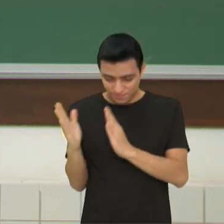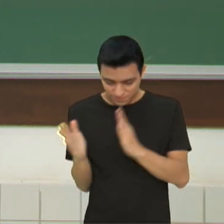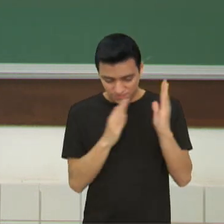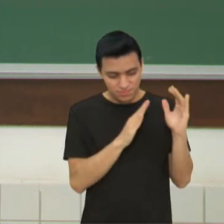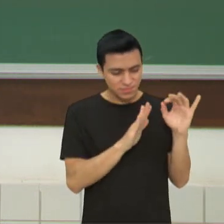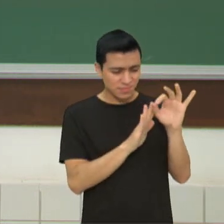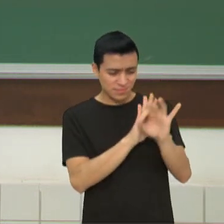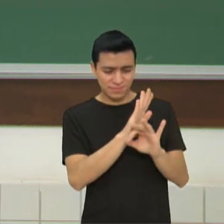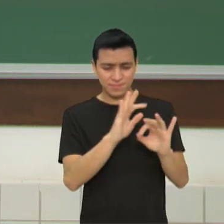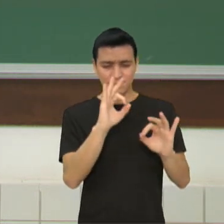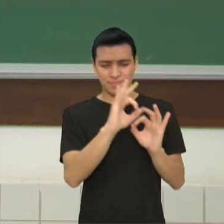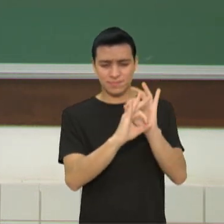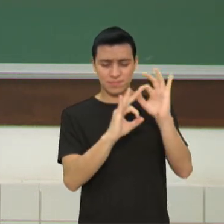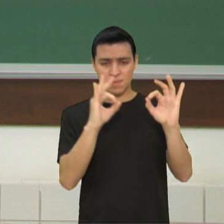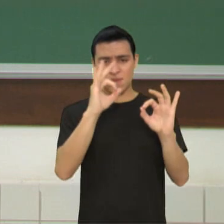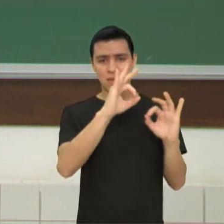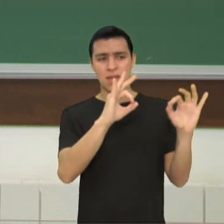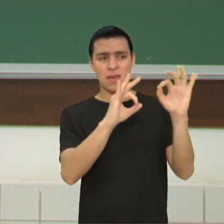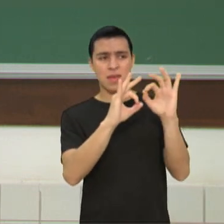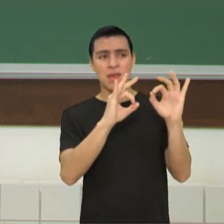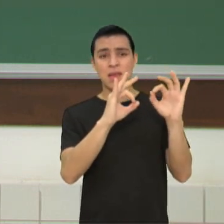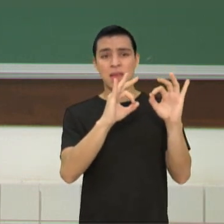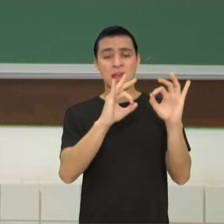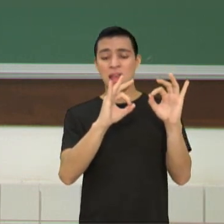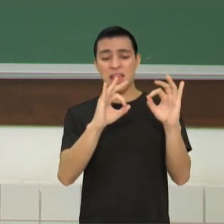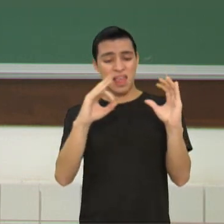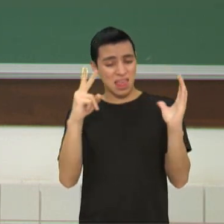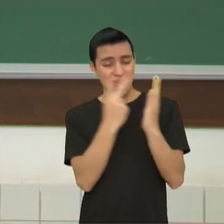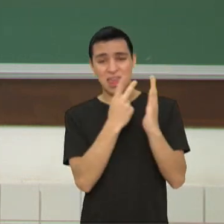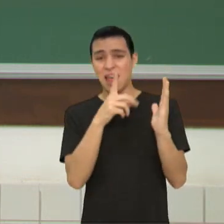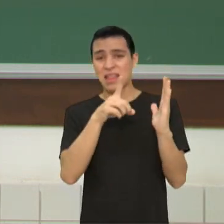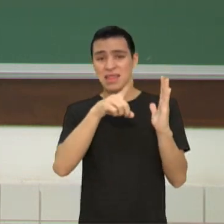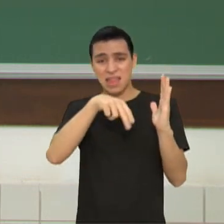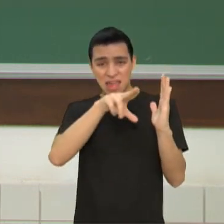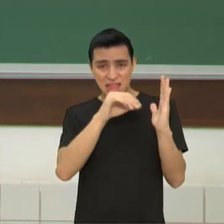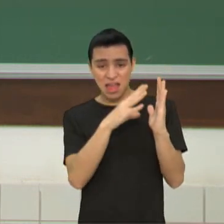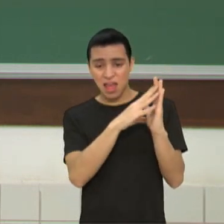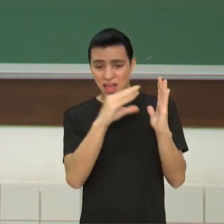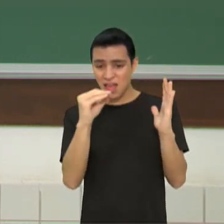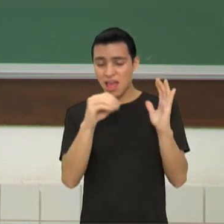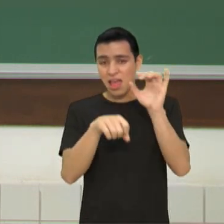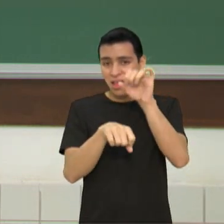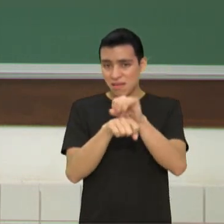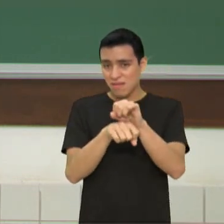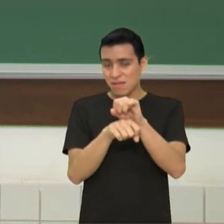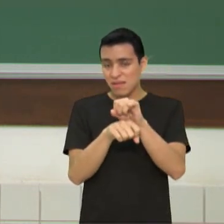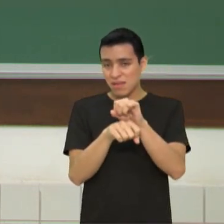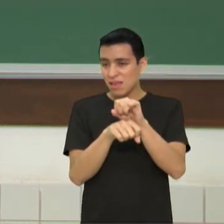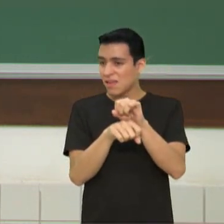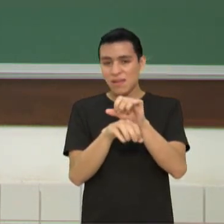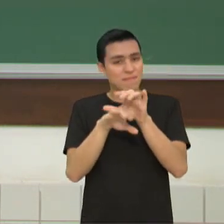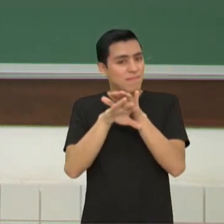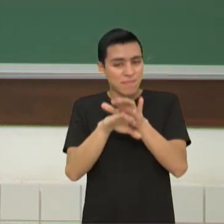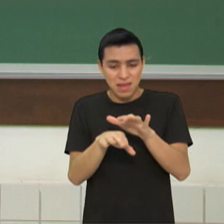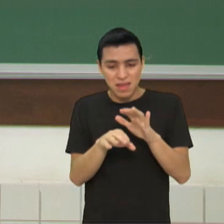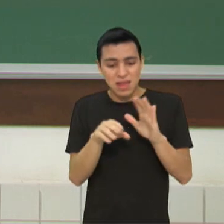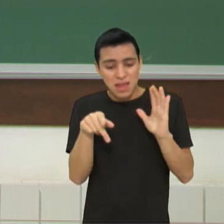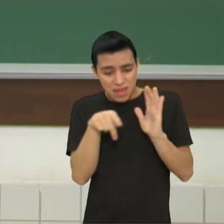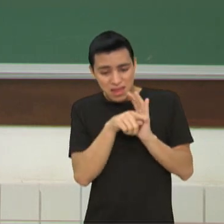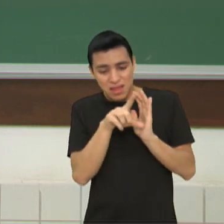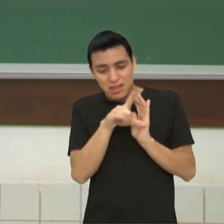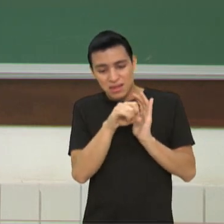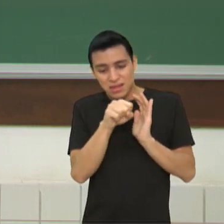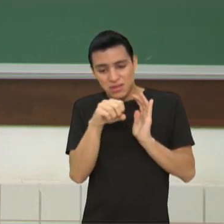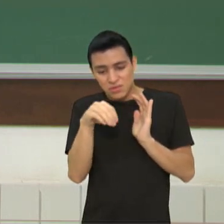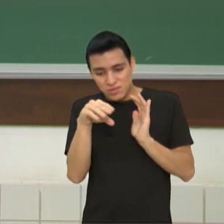multiplicando e ela faz uma cópia errada do DNA, ela para tudo e o lisossomo que tem ali dentro destrói a